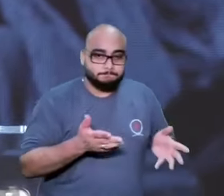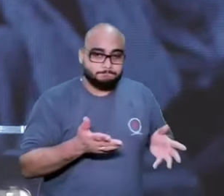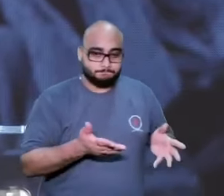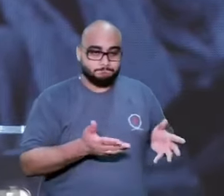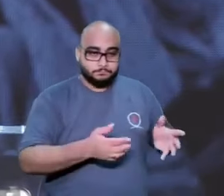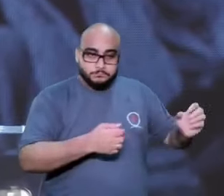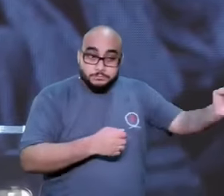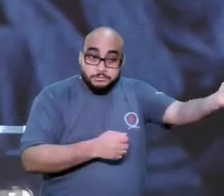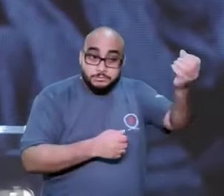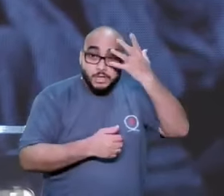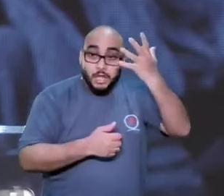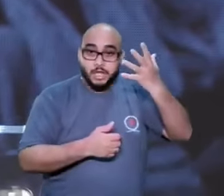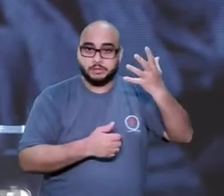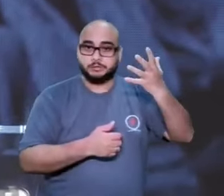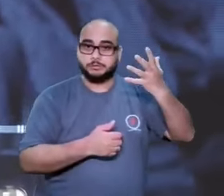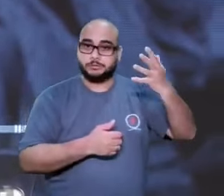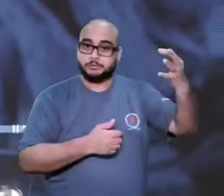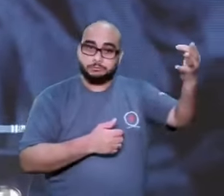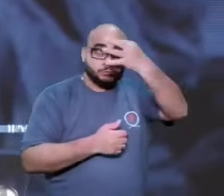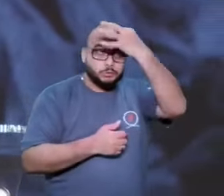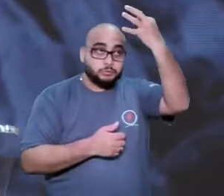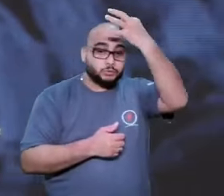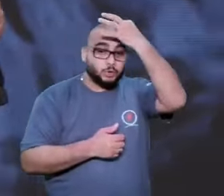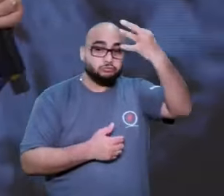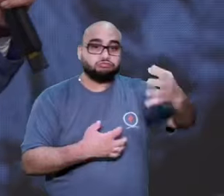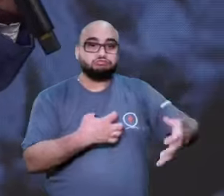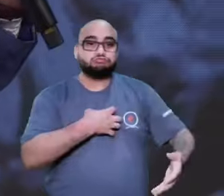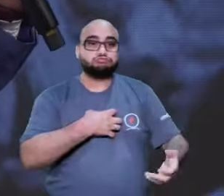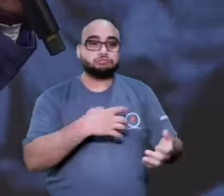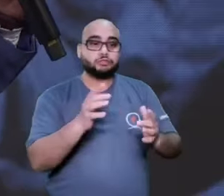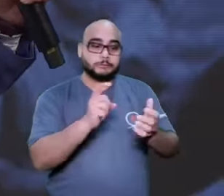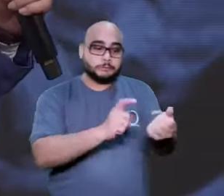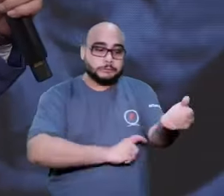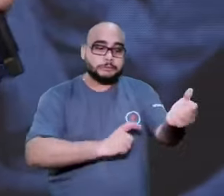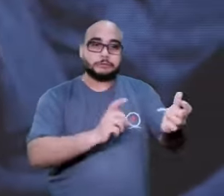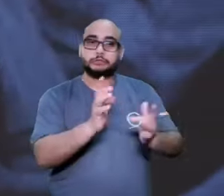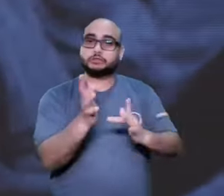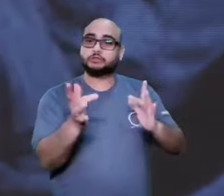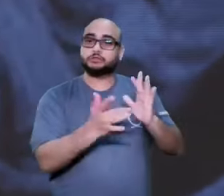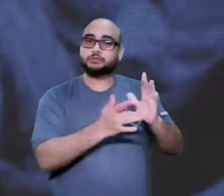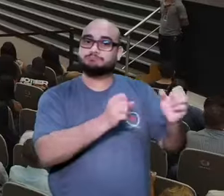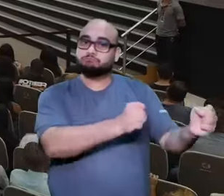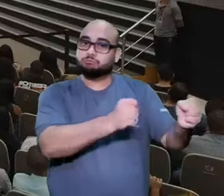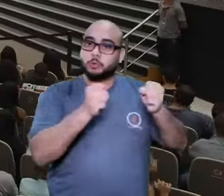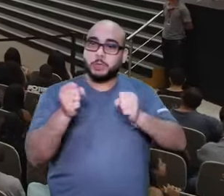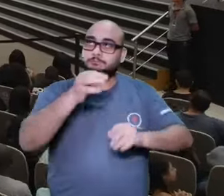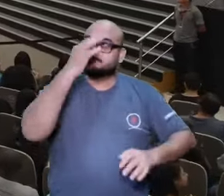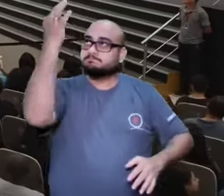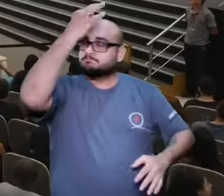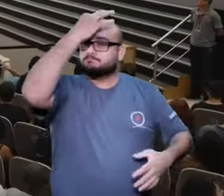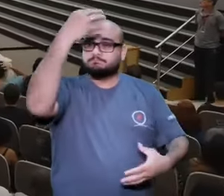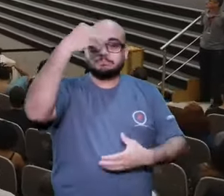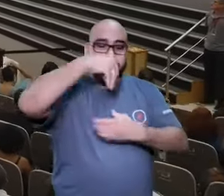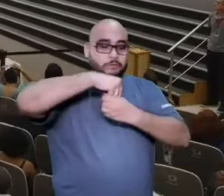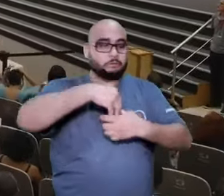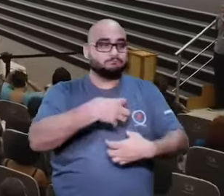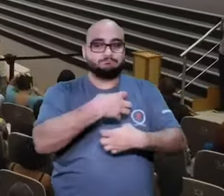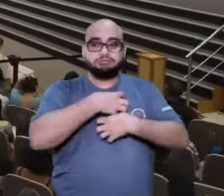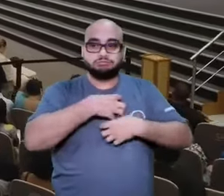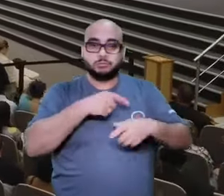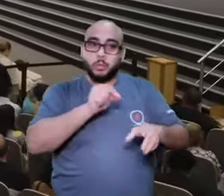e coberto pelo sangue do cordeiro banhado pelo poder do Espírito Santo para lhe dar um